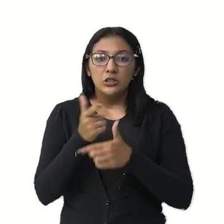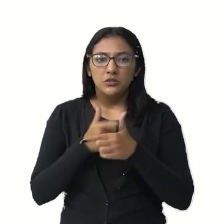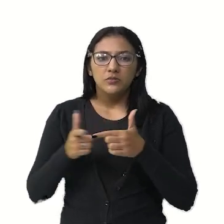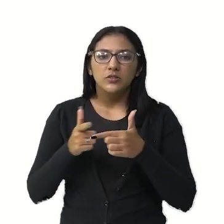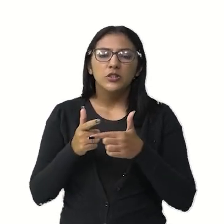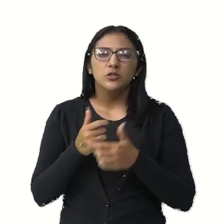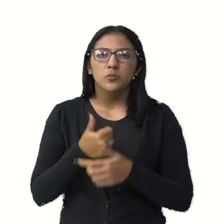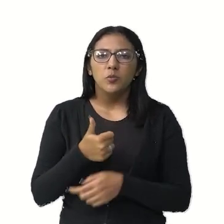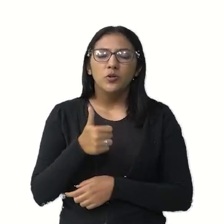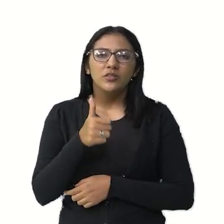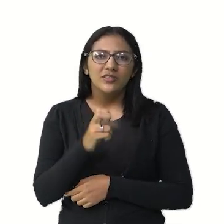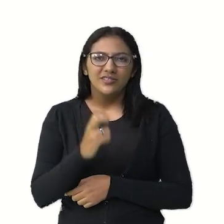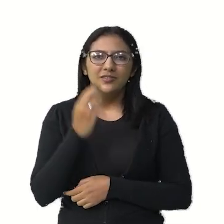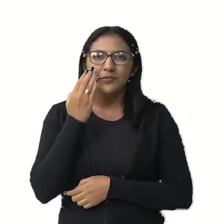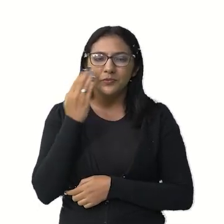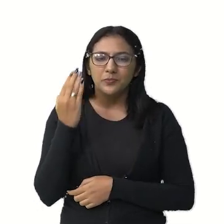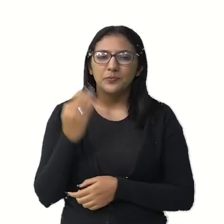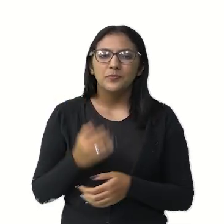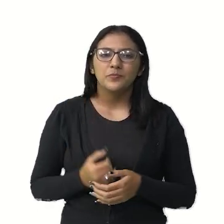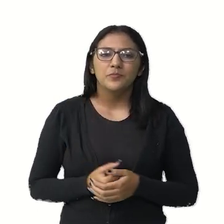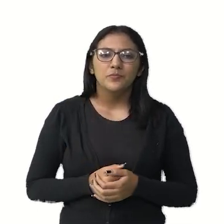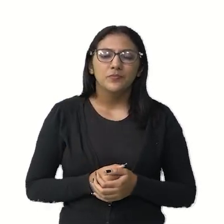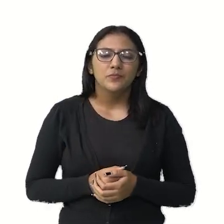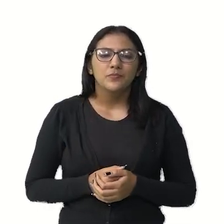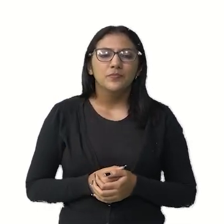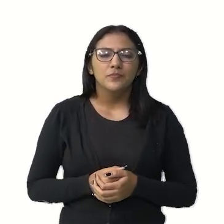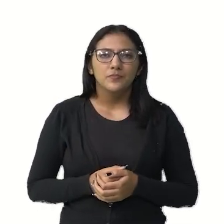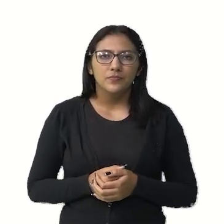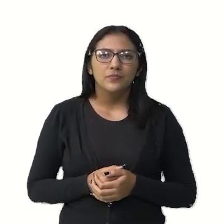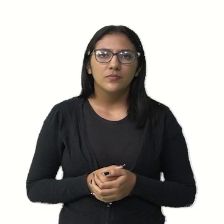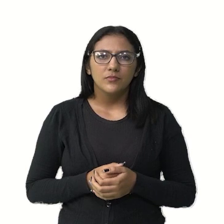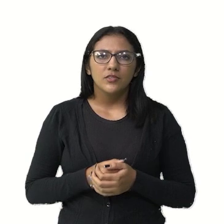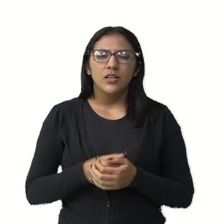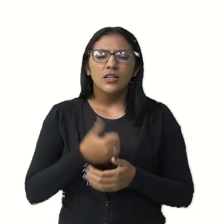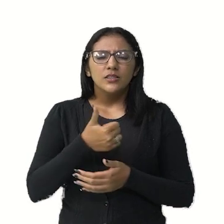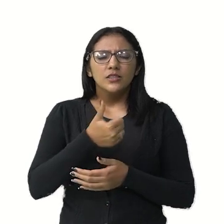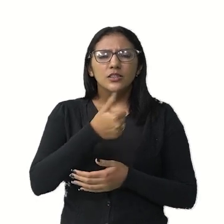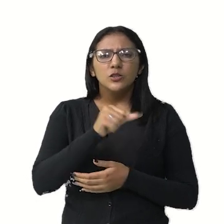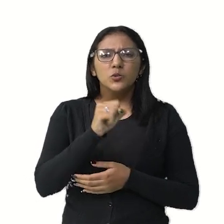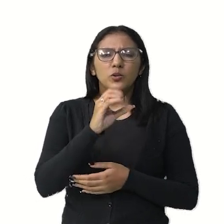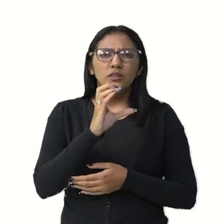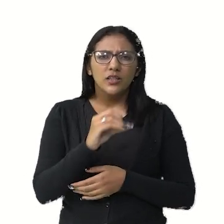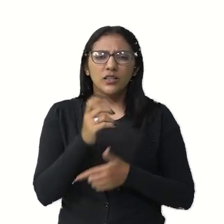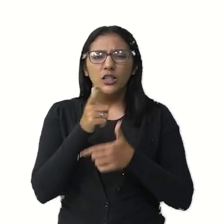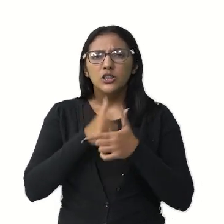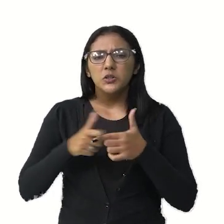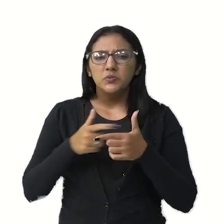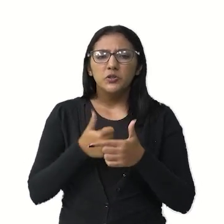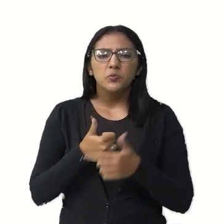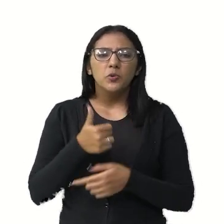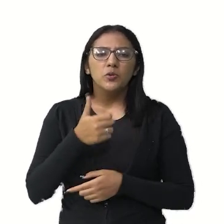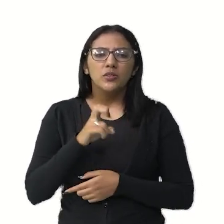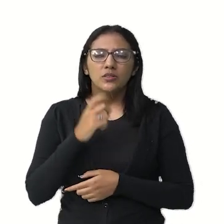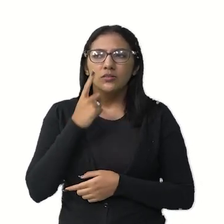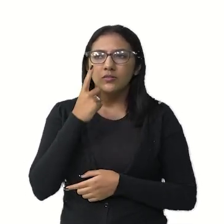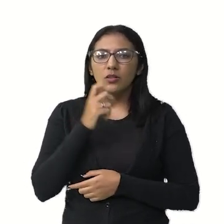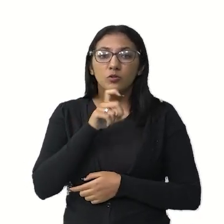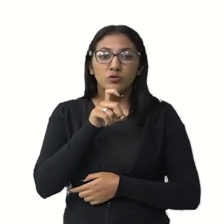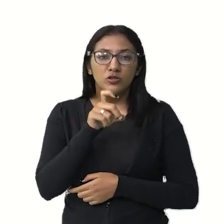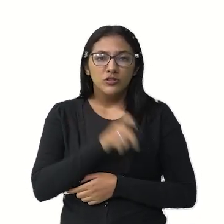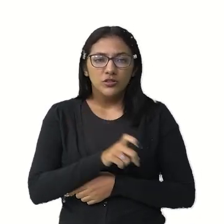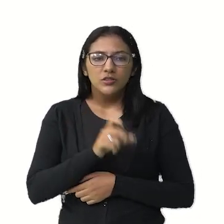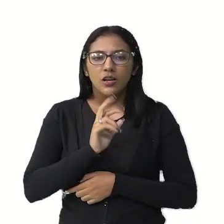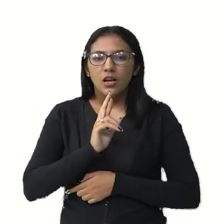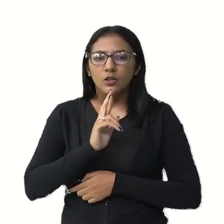dividido por 15. E 180 dividido por 15, esse resultado aqui vai